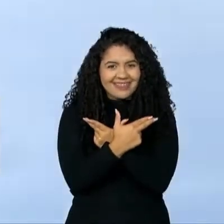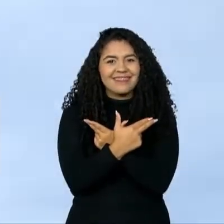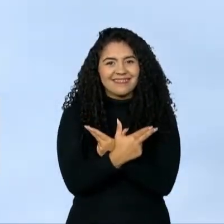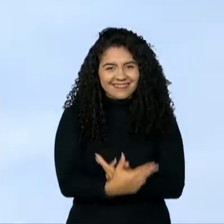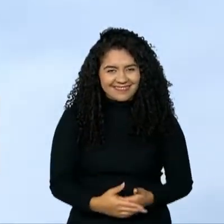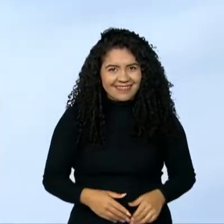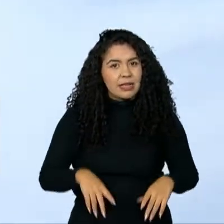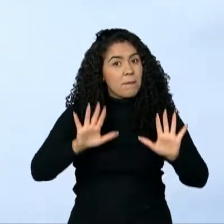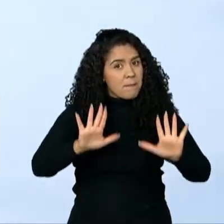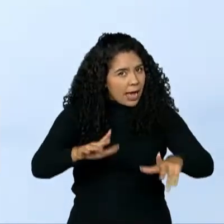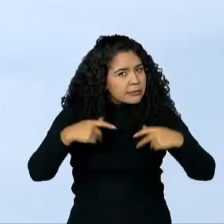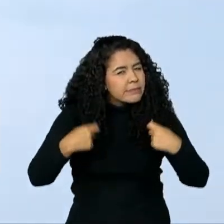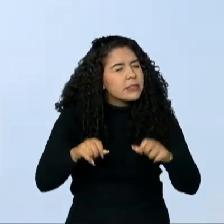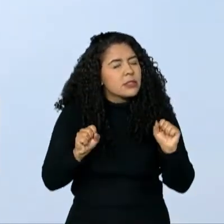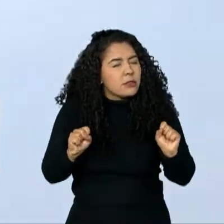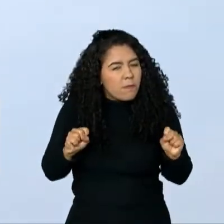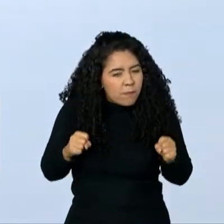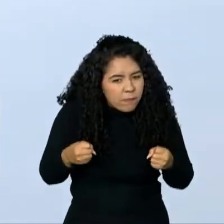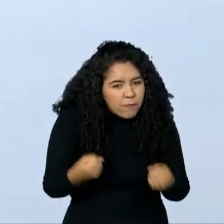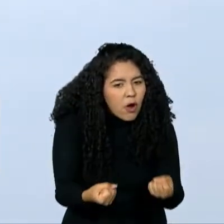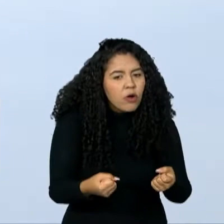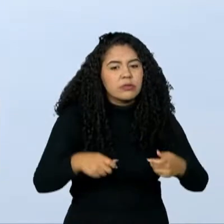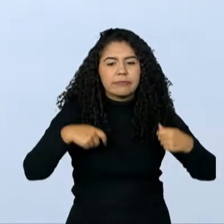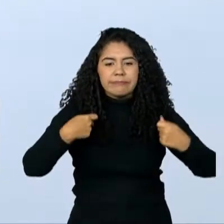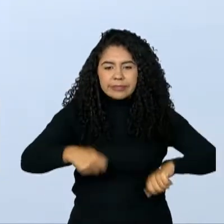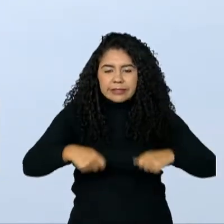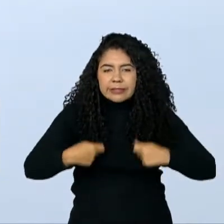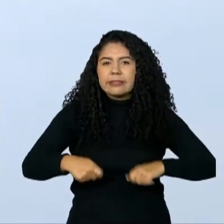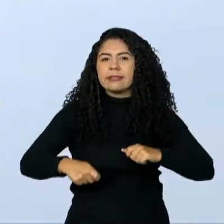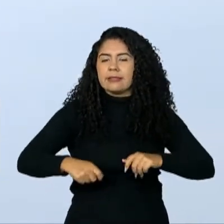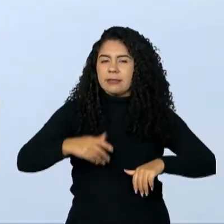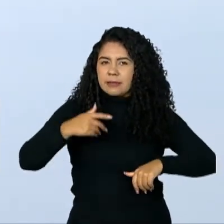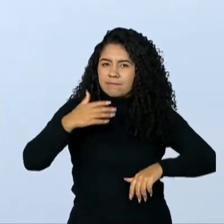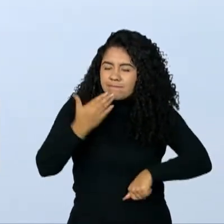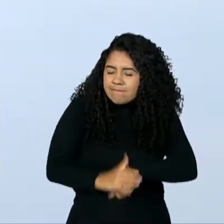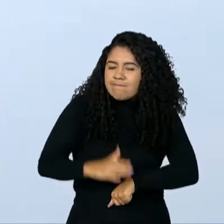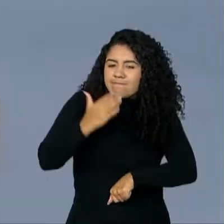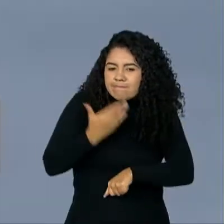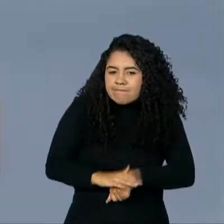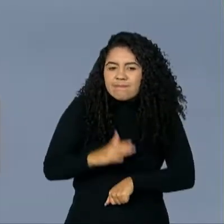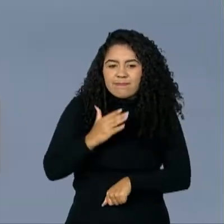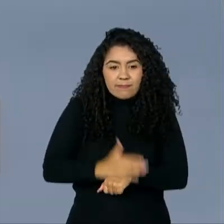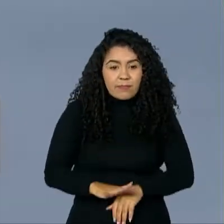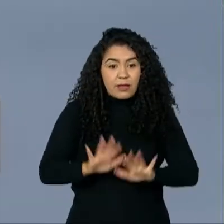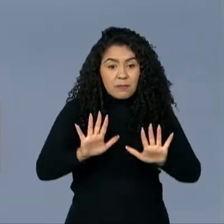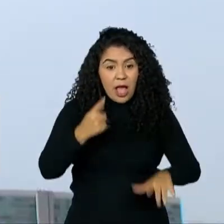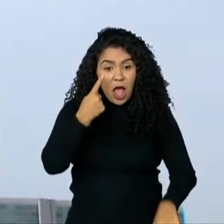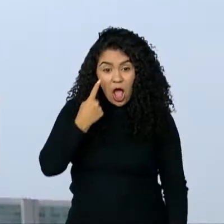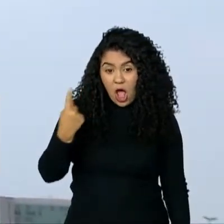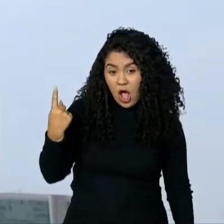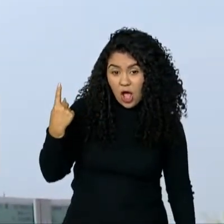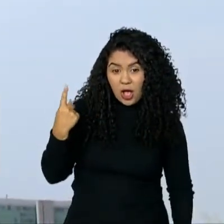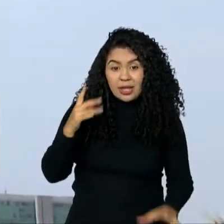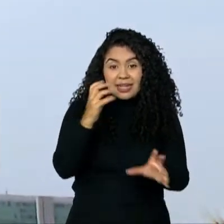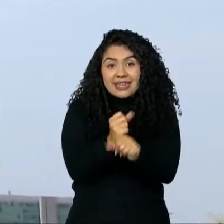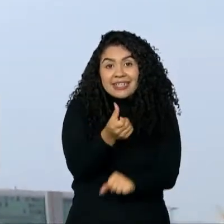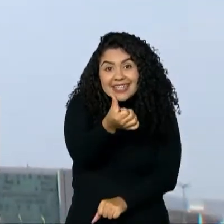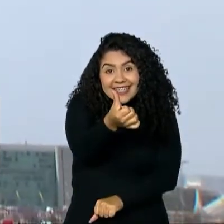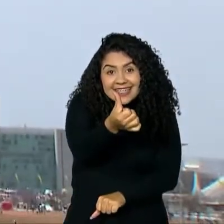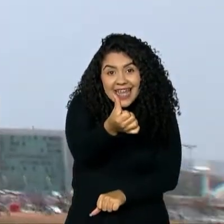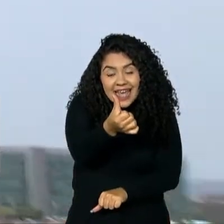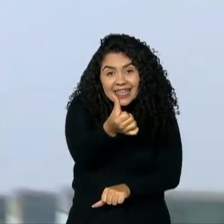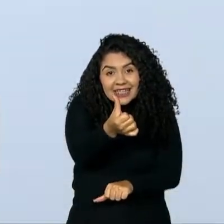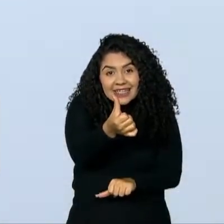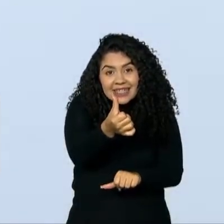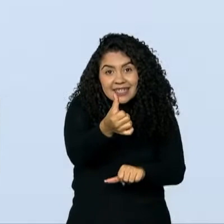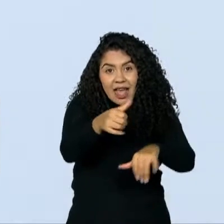muita dedicação, muito preparo, muita abnegação. Sim. Agora, essa manobra, que é 6 aeronaves voando de